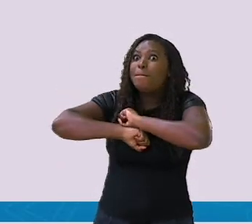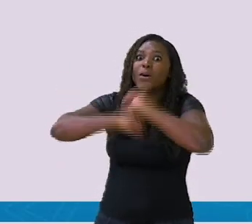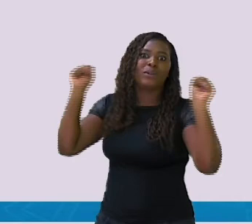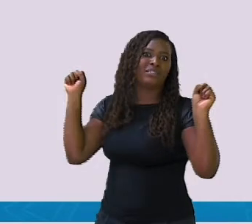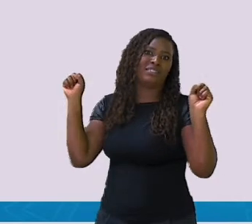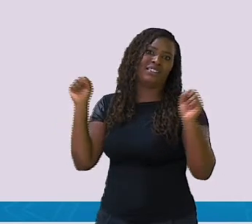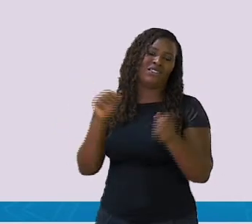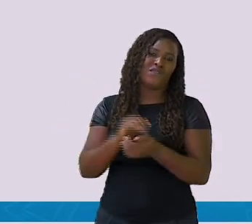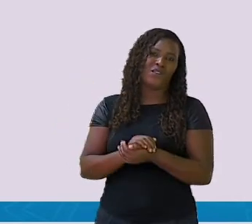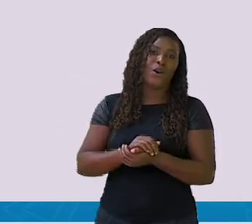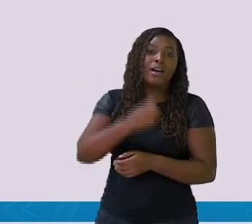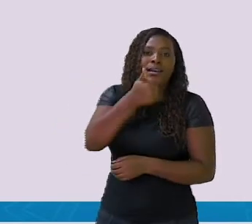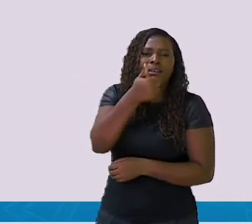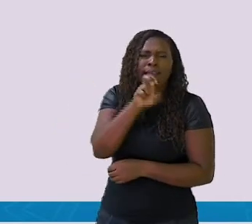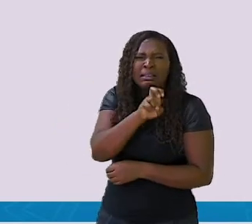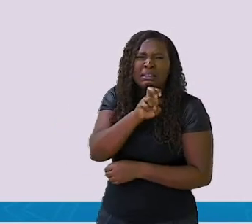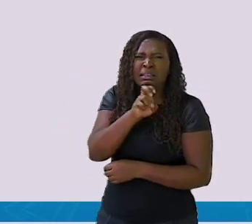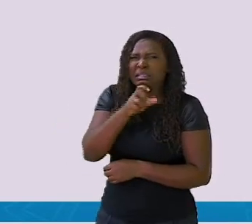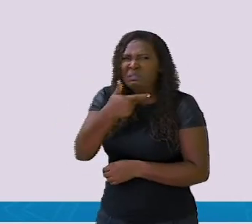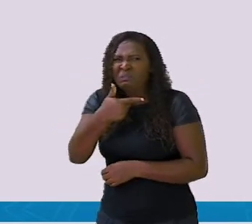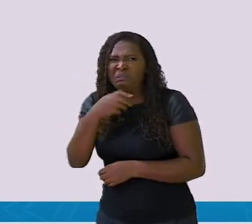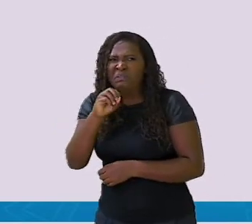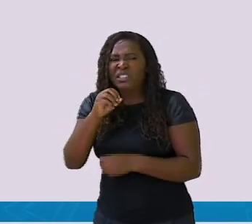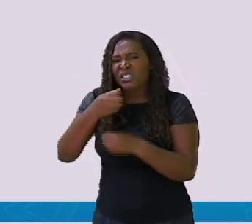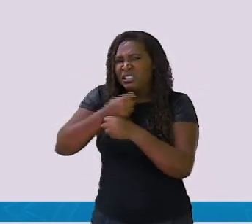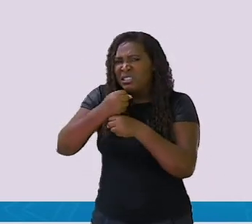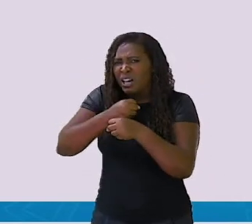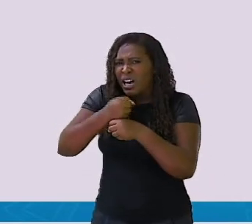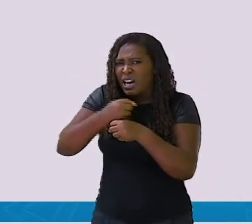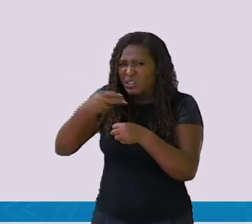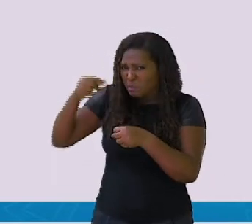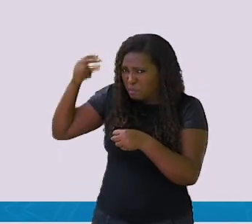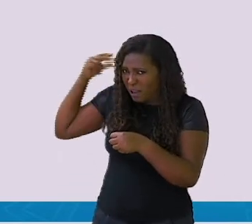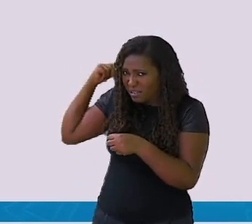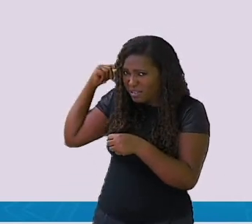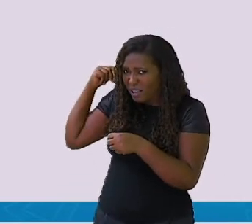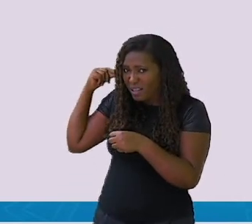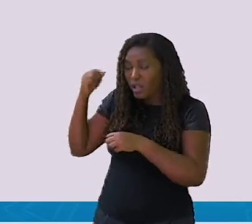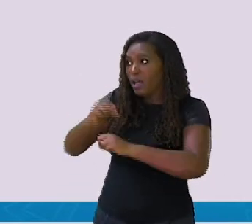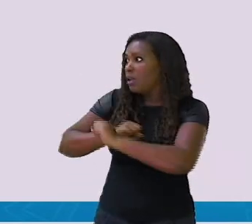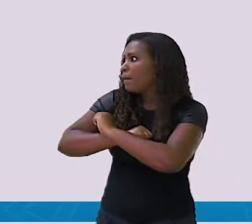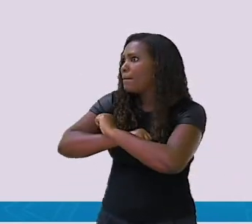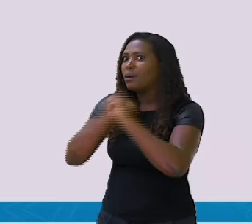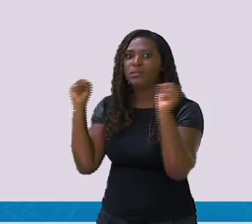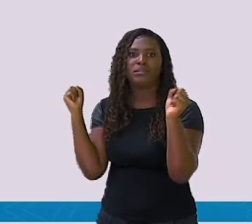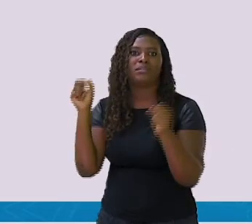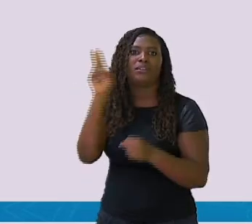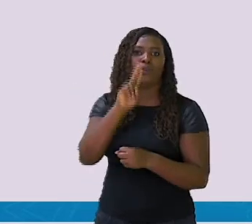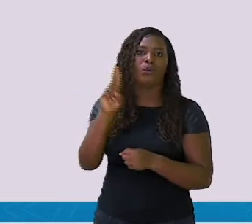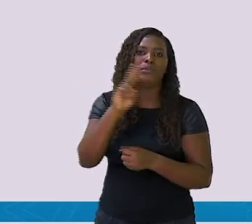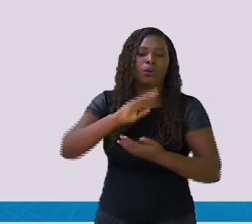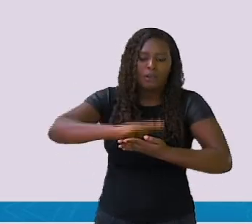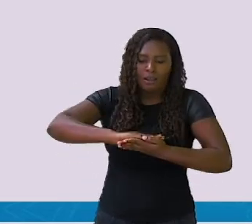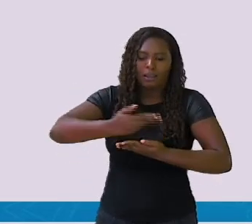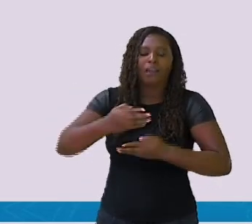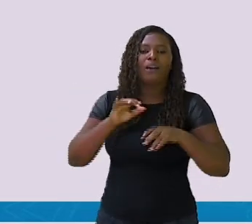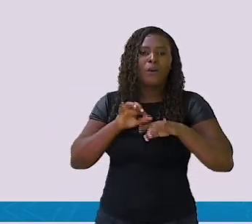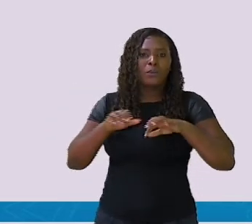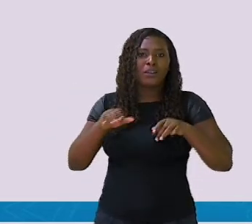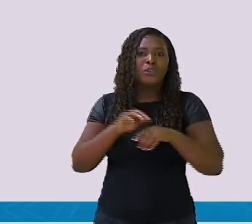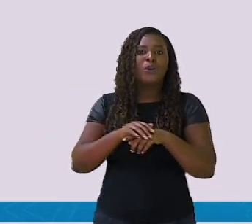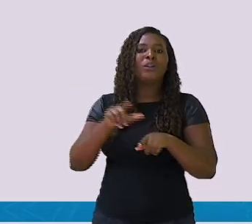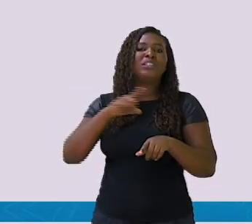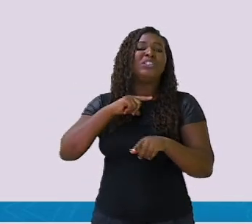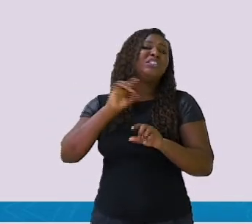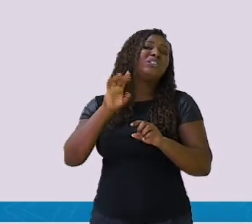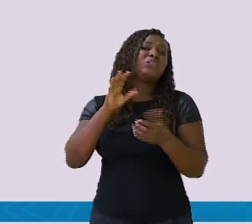né? 15, 20 anos atrás, o único instrumento de registro que nós tínhamos, por exemplo, eram os livros e os cadernos. E